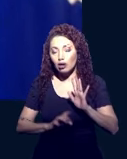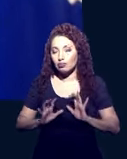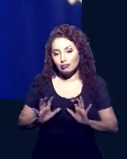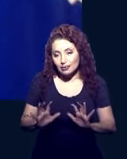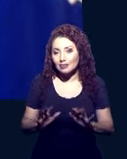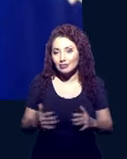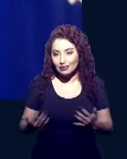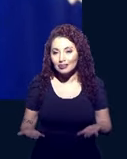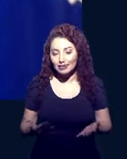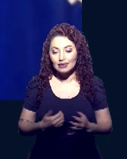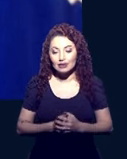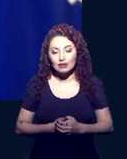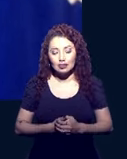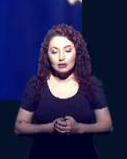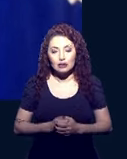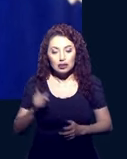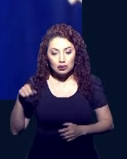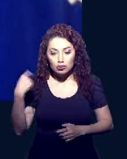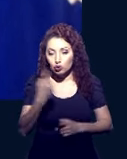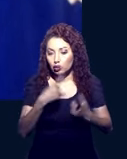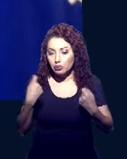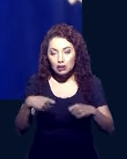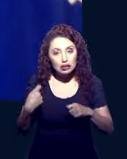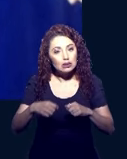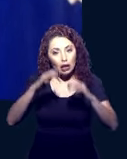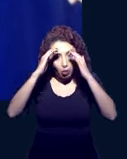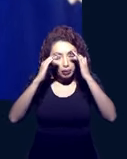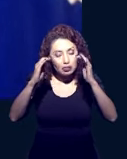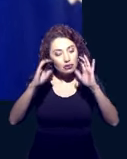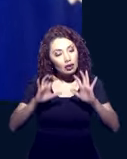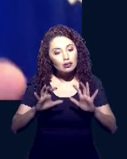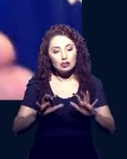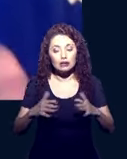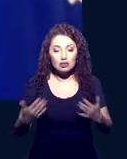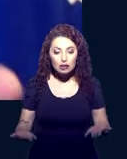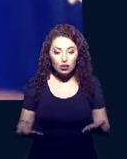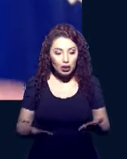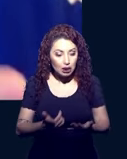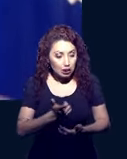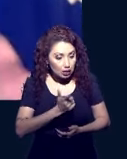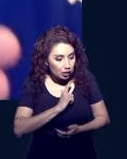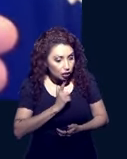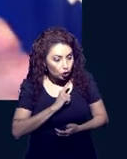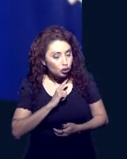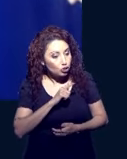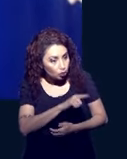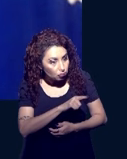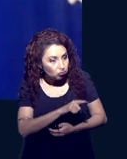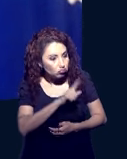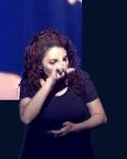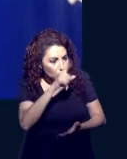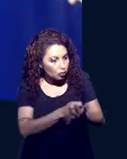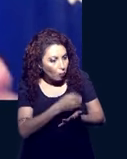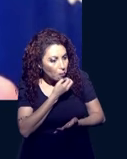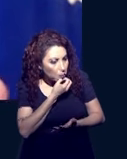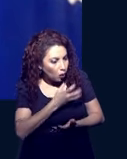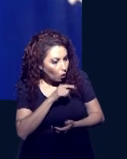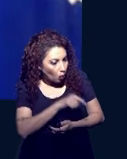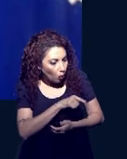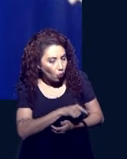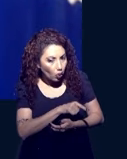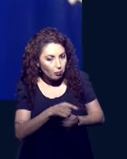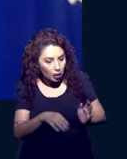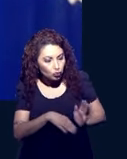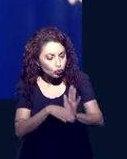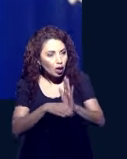nós precisamos eh eh obedecer isso e nessa atuada quando houver medidas sejam medidas boas para o país nós devemos e temos a